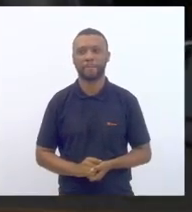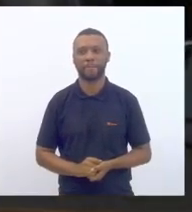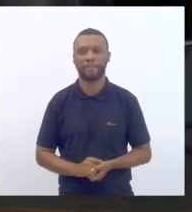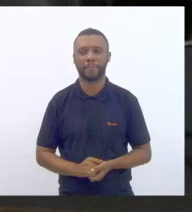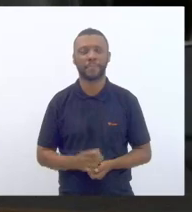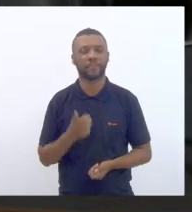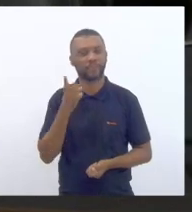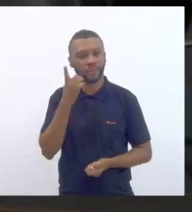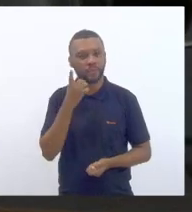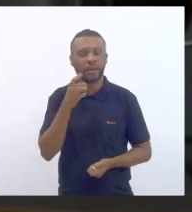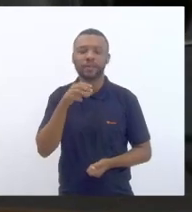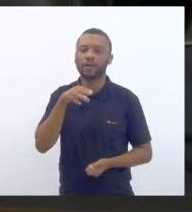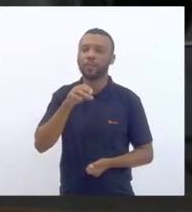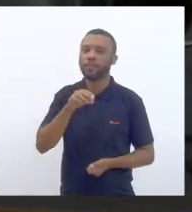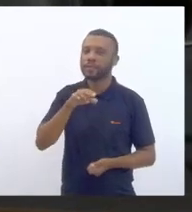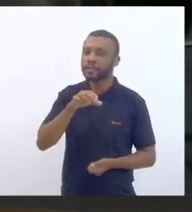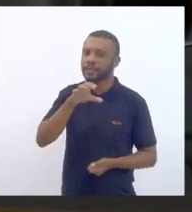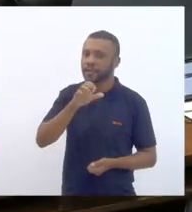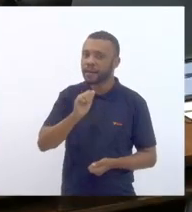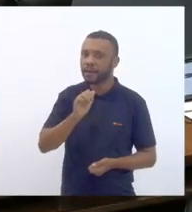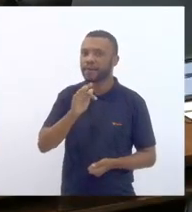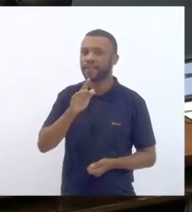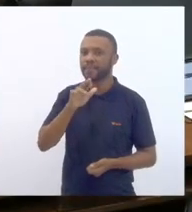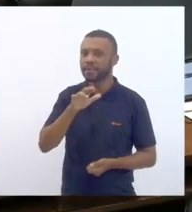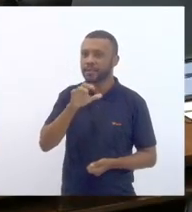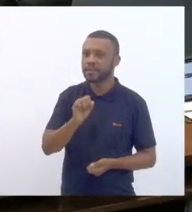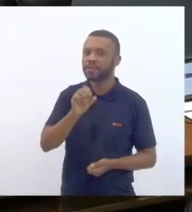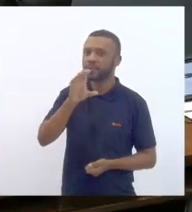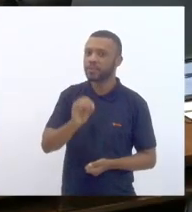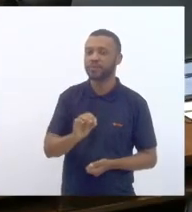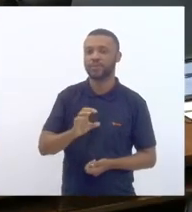Deputada Mônica Francisco.